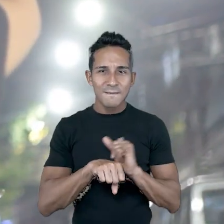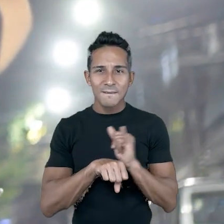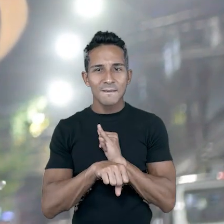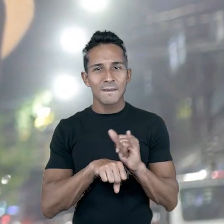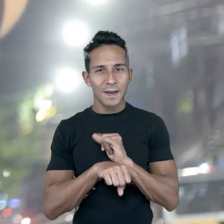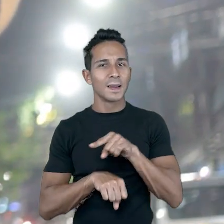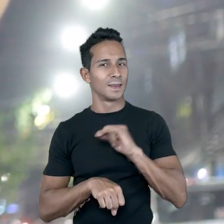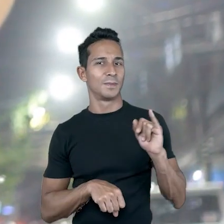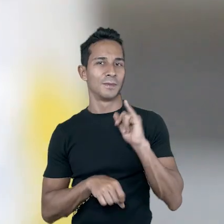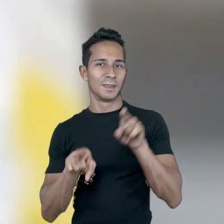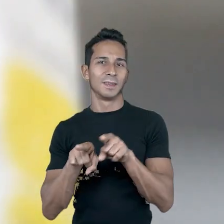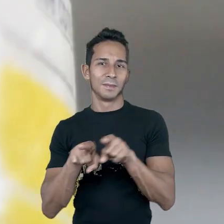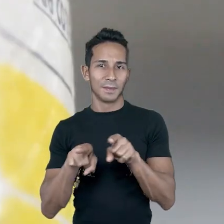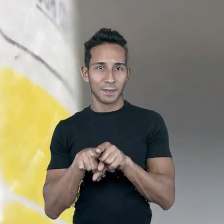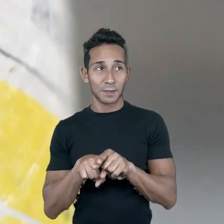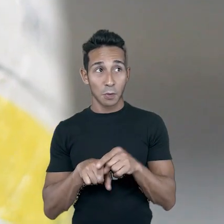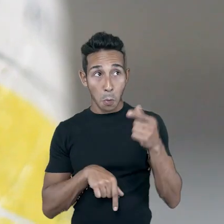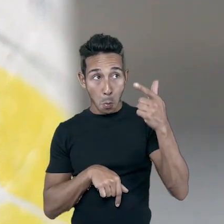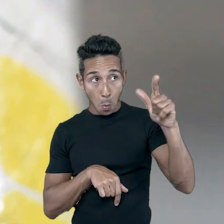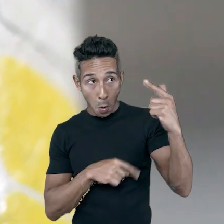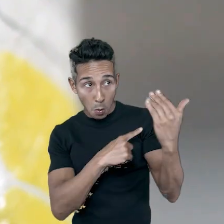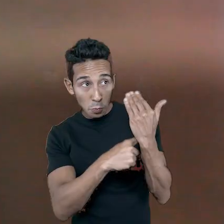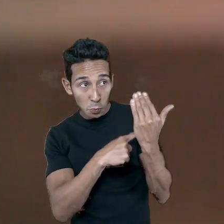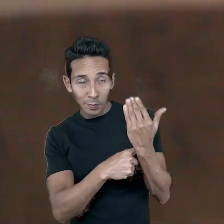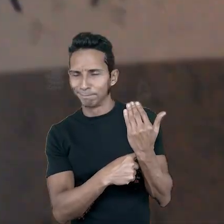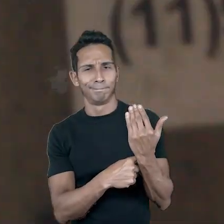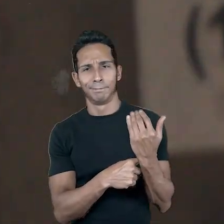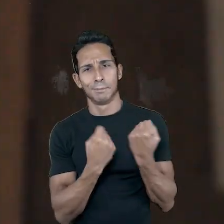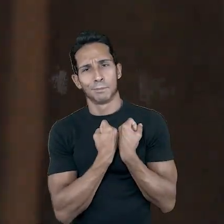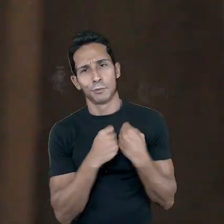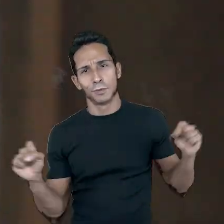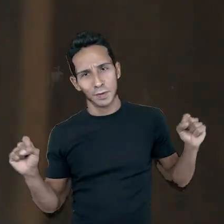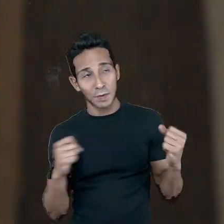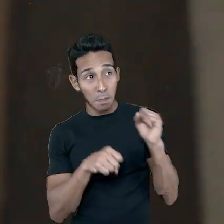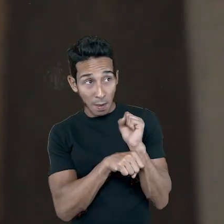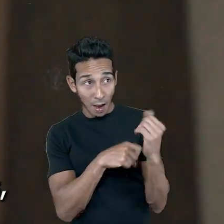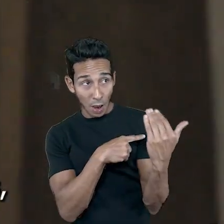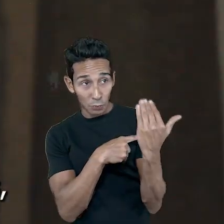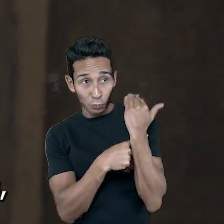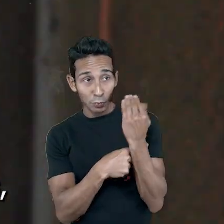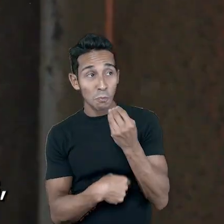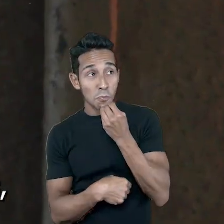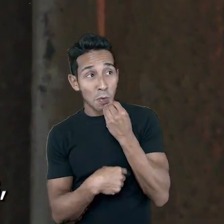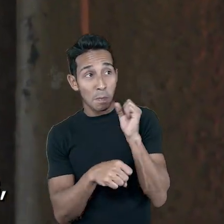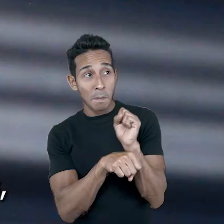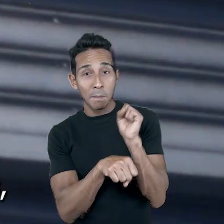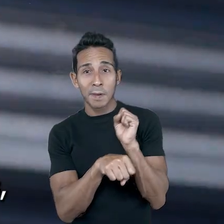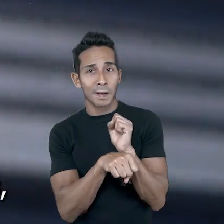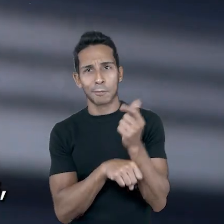que tem, né? É sobre isso também, né? Porque se fosse depender dos outros, eu não estava fazendo música, se fosse depender